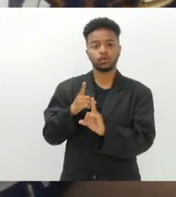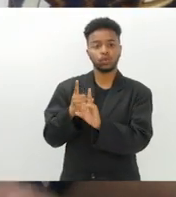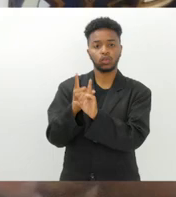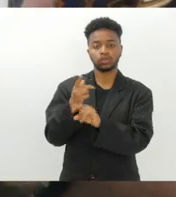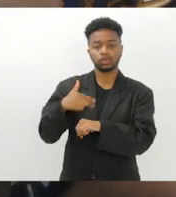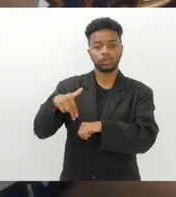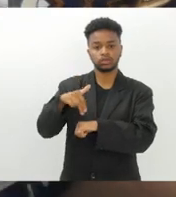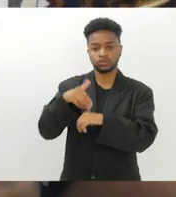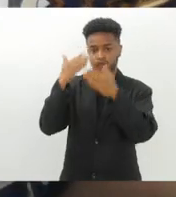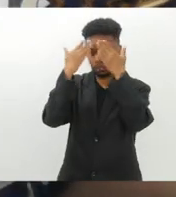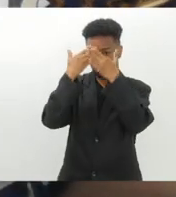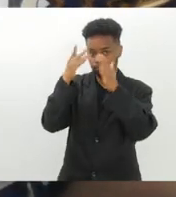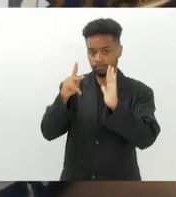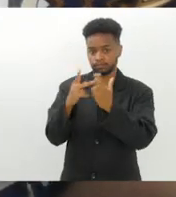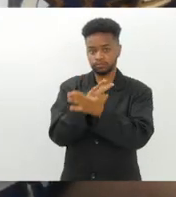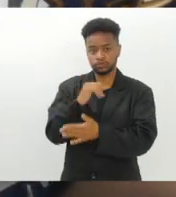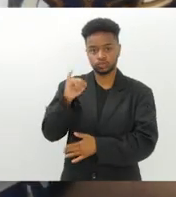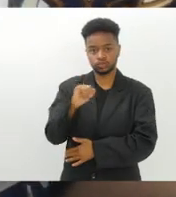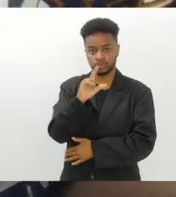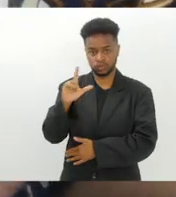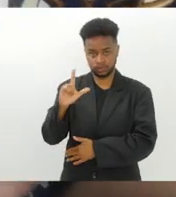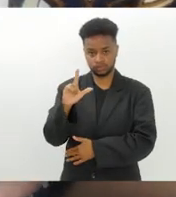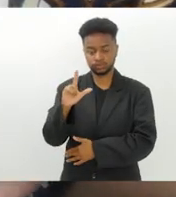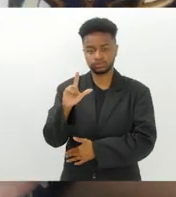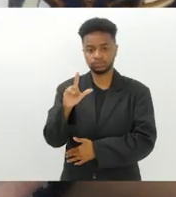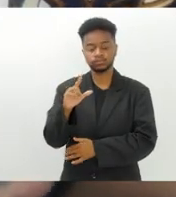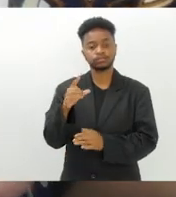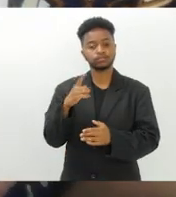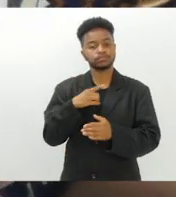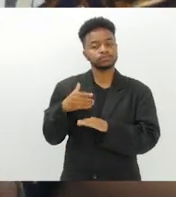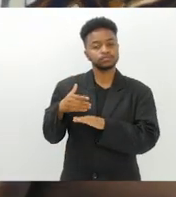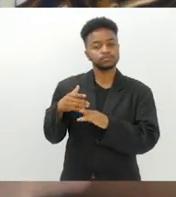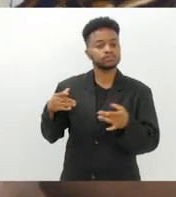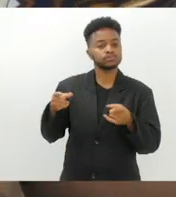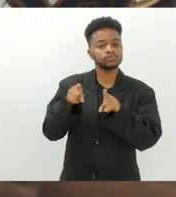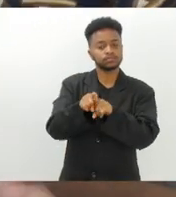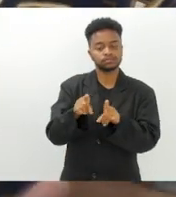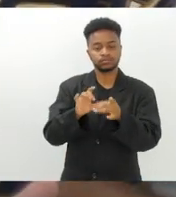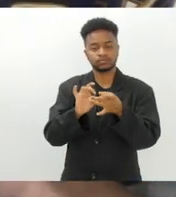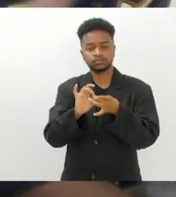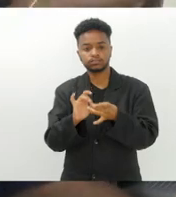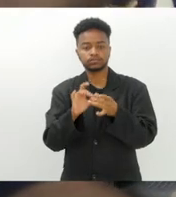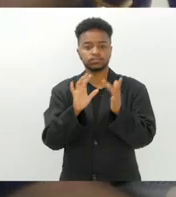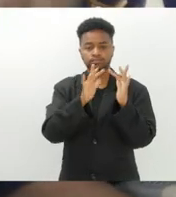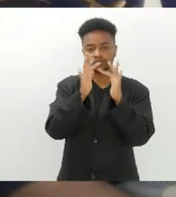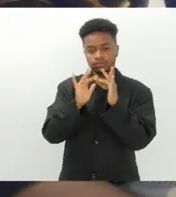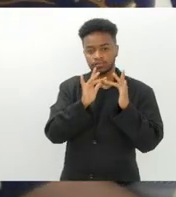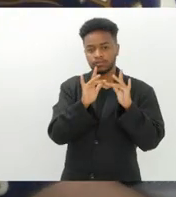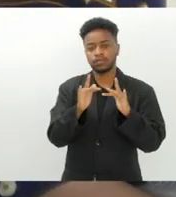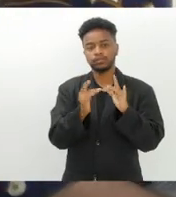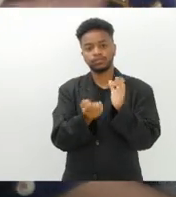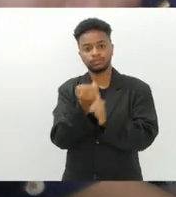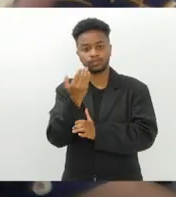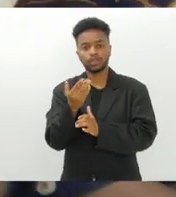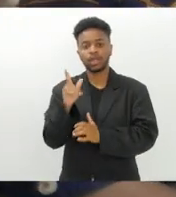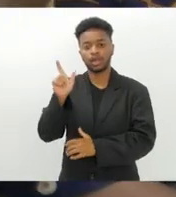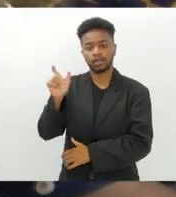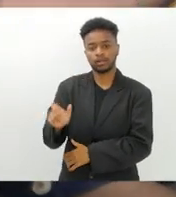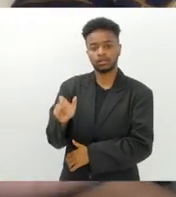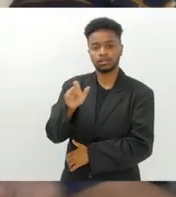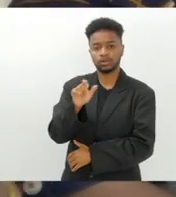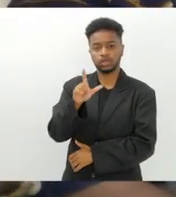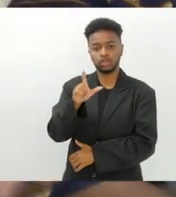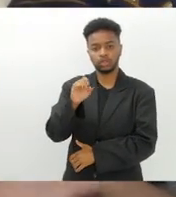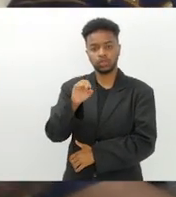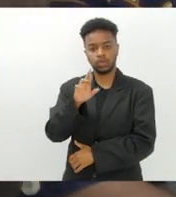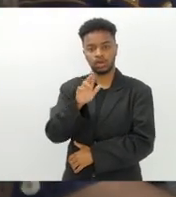da Umbanda, que aconteceu em julho desse ano. Inclusive, uma das grandes parceiras na articulação, na construção, foi a nossa irmã Lohama, que nos ajudou muito, como